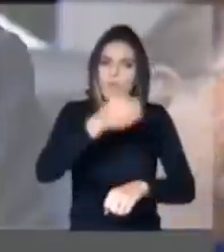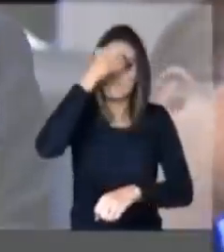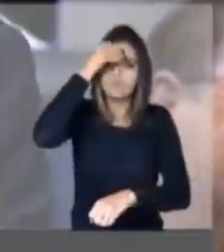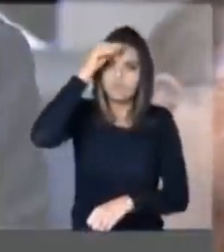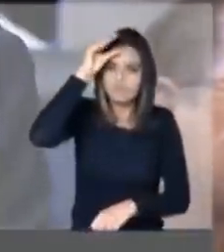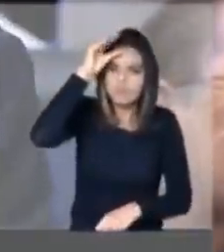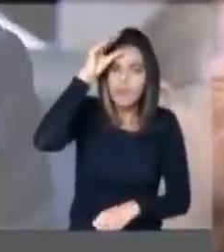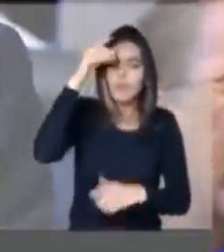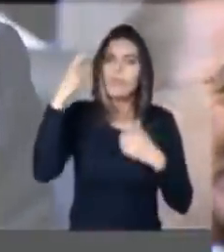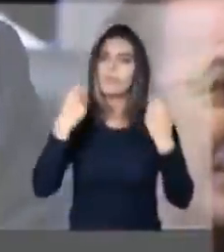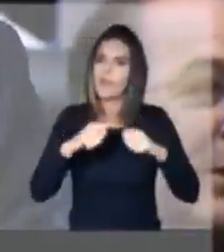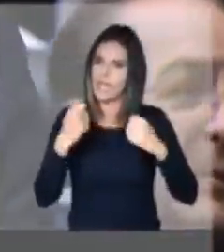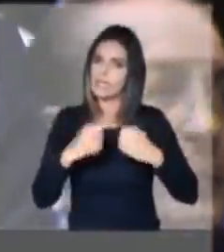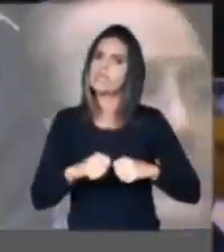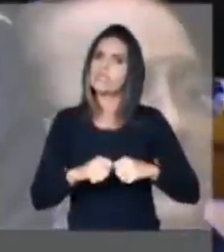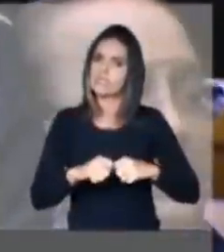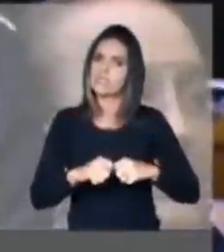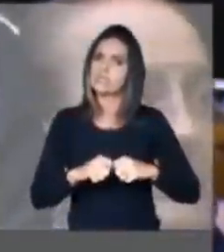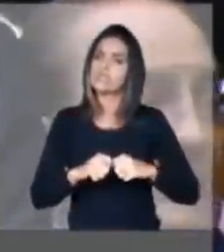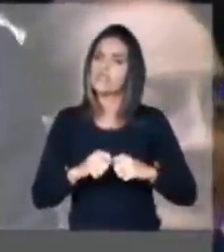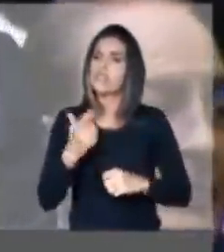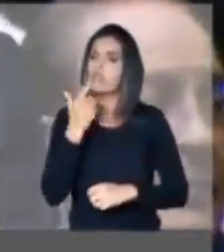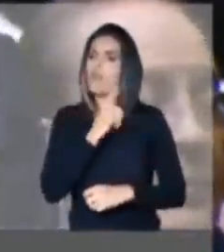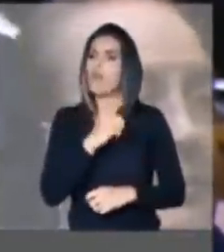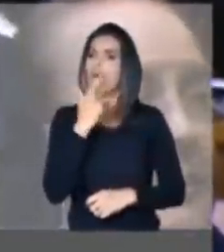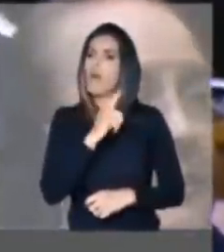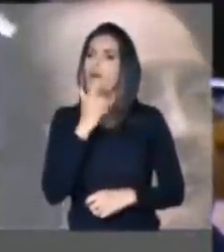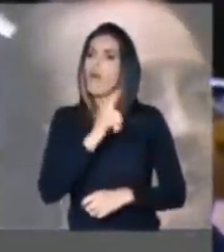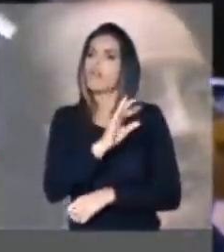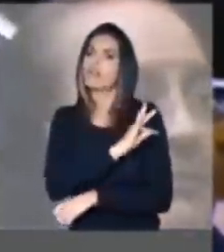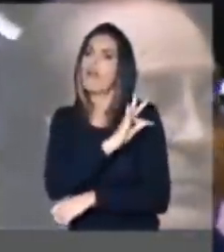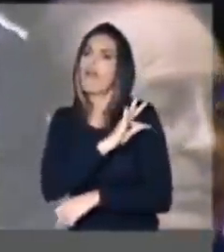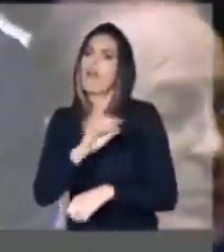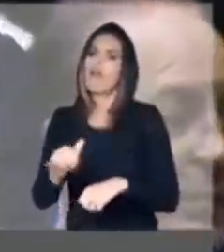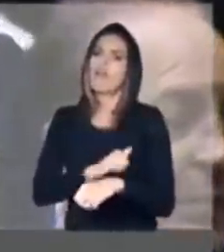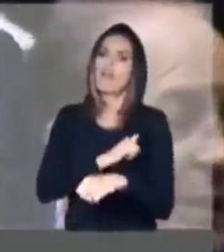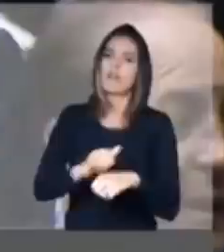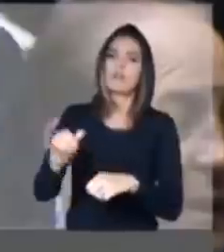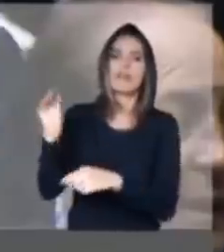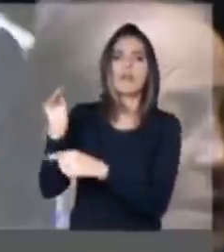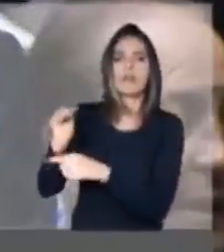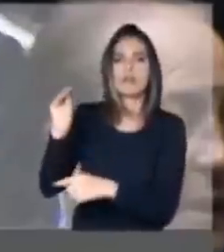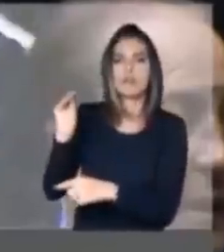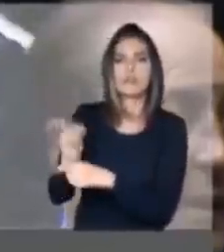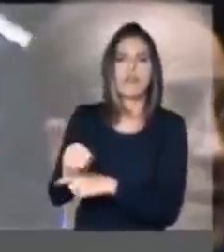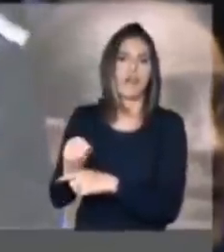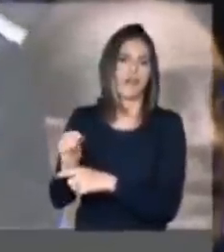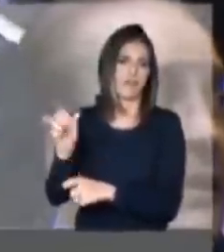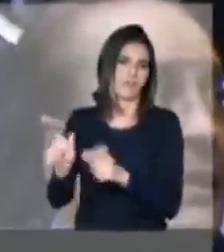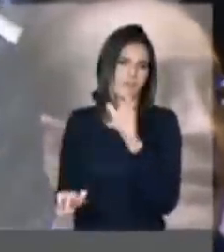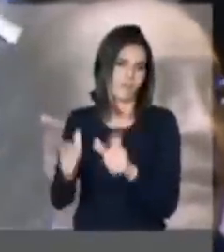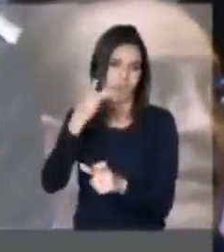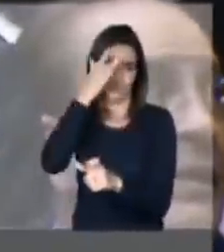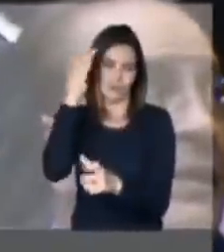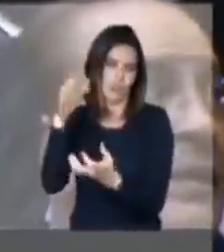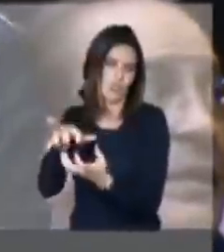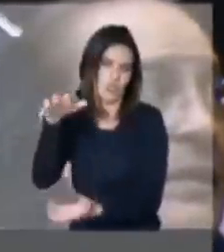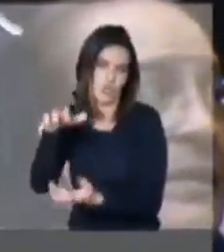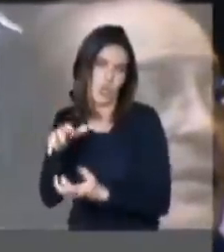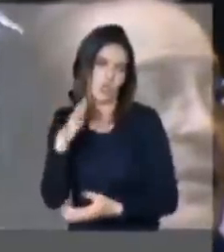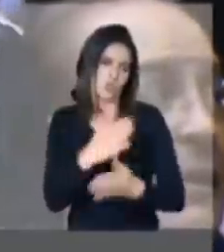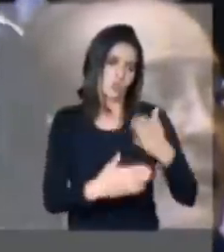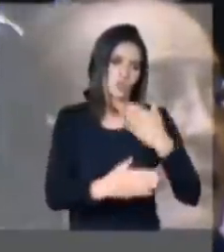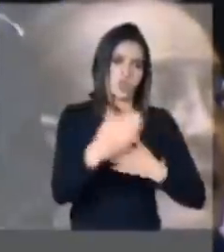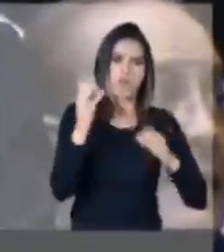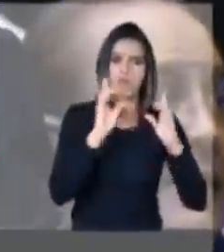exige algum grau de domínio técnico para que essa atividade seja exercida